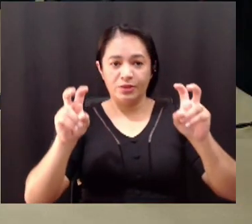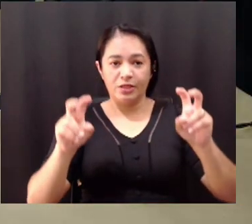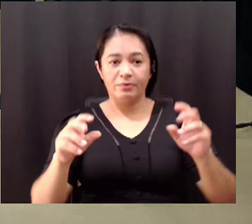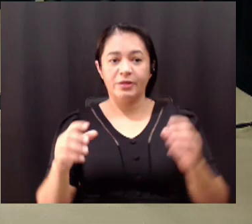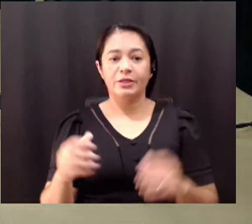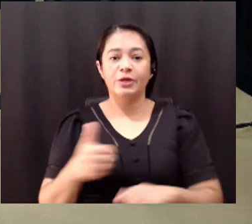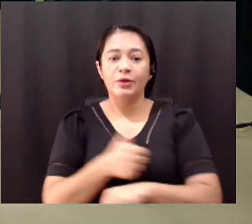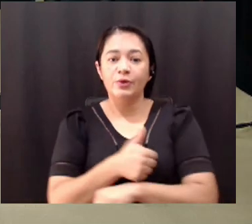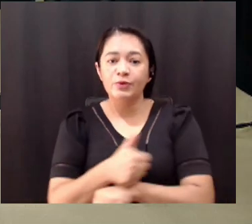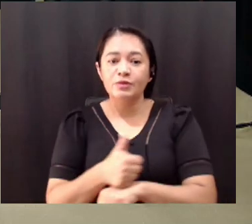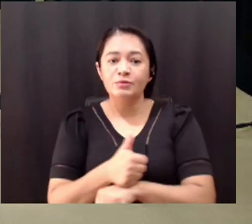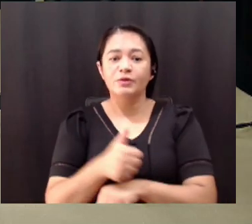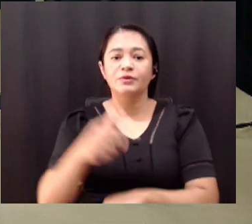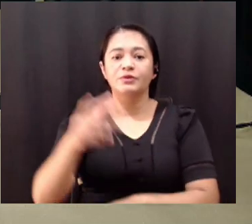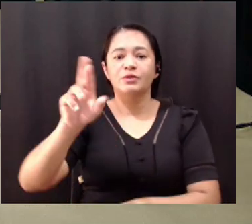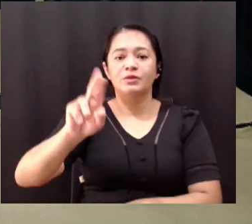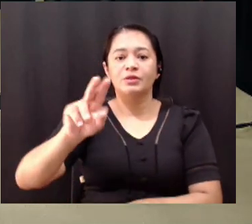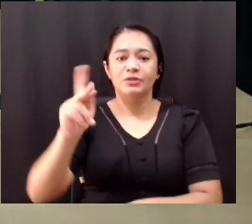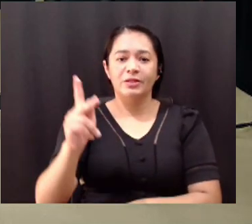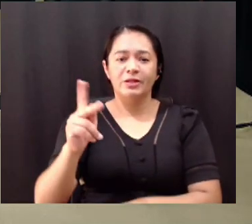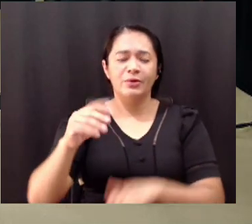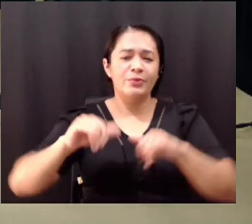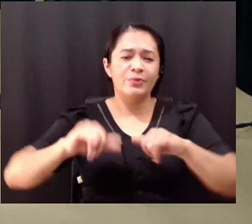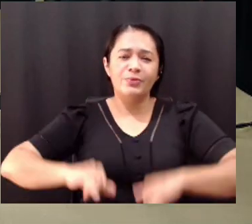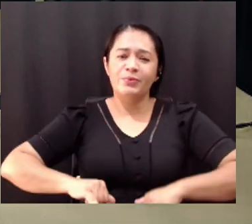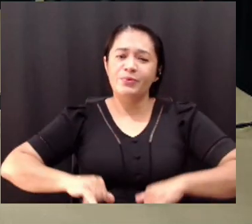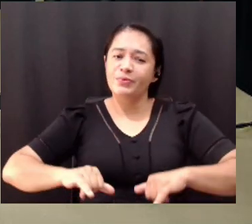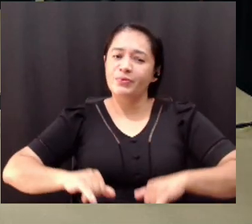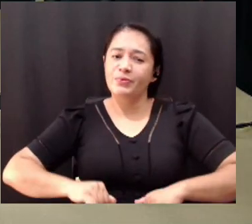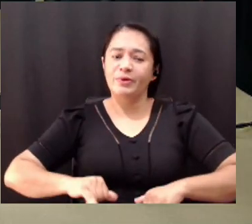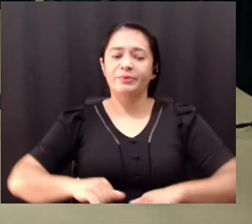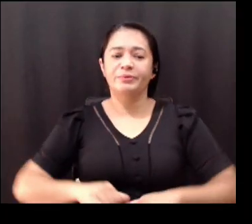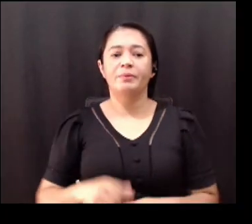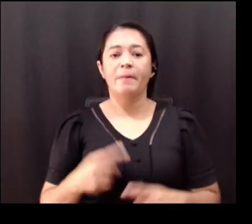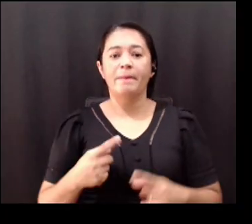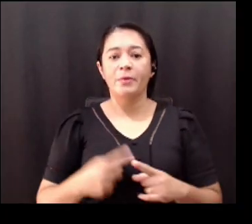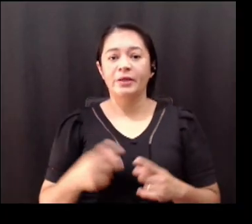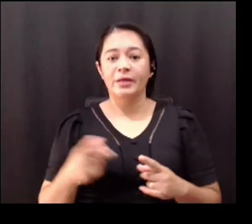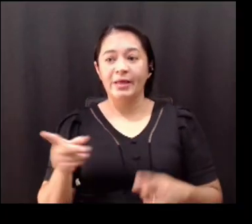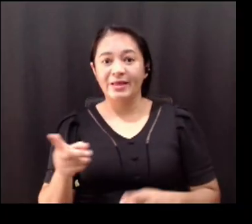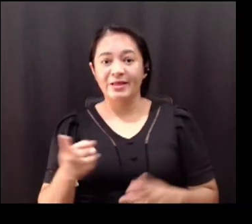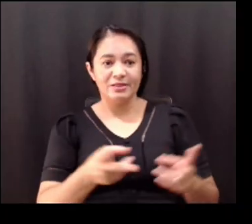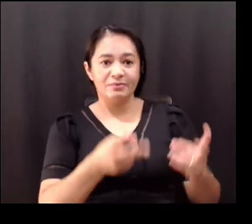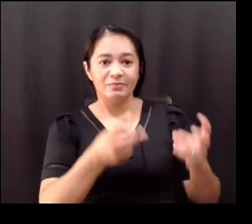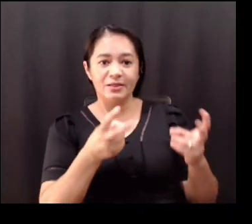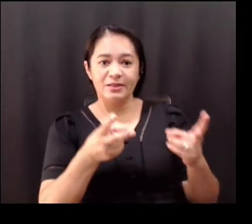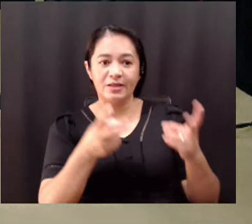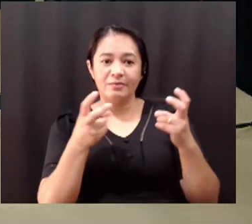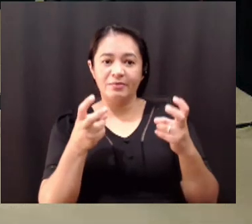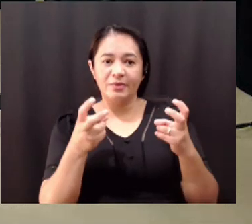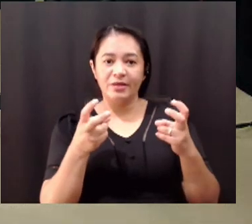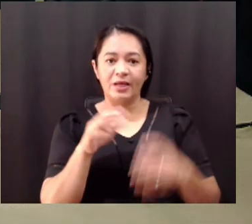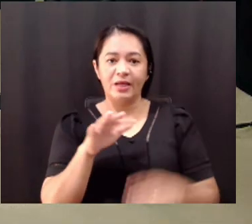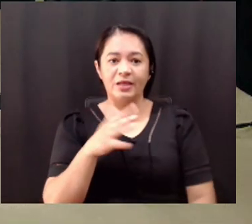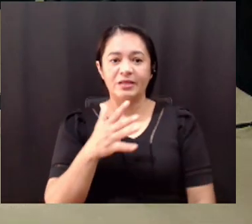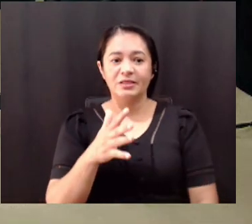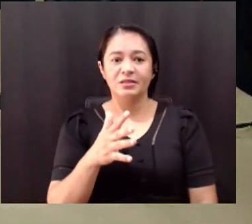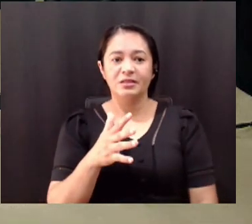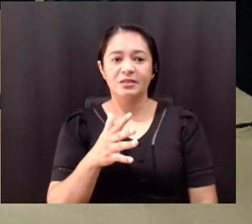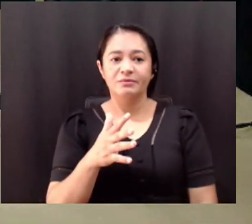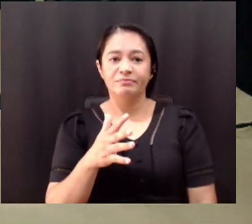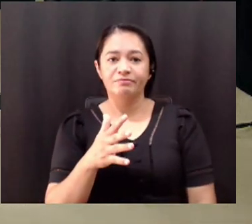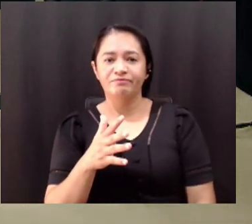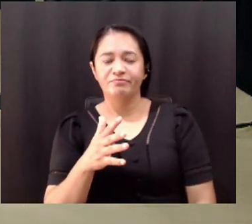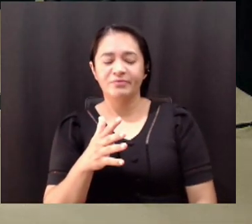RH sofrem ao longo do tempo. Uhum. Eles identificavam muitas vezes questões relacionadas a um ambiente de